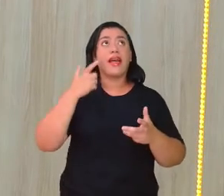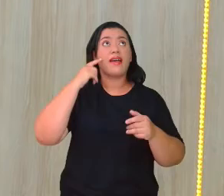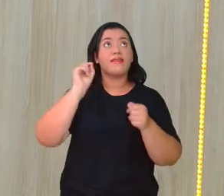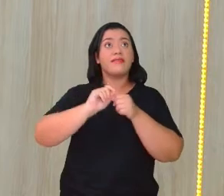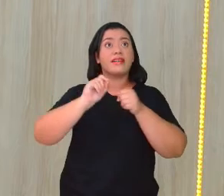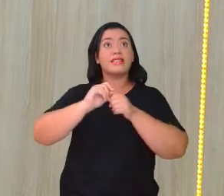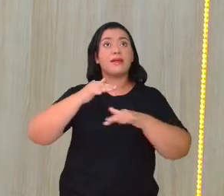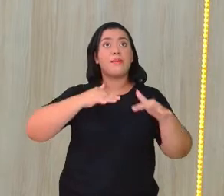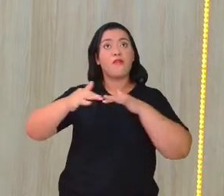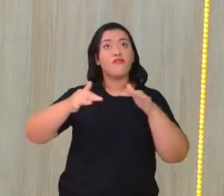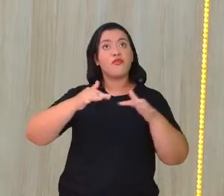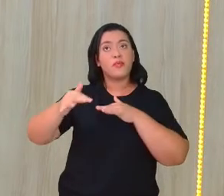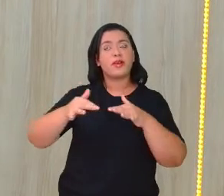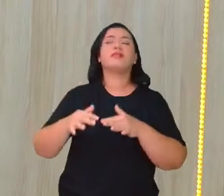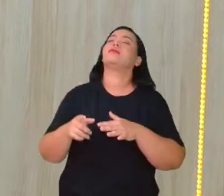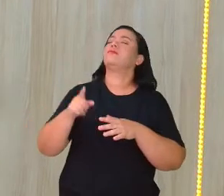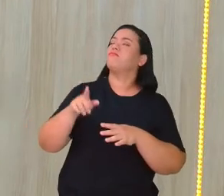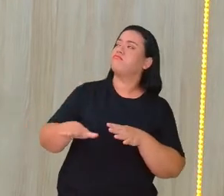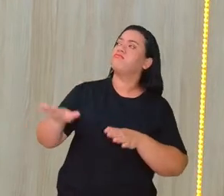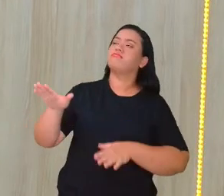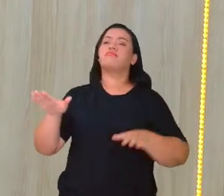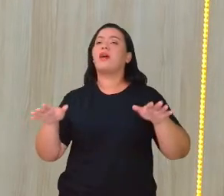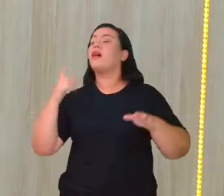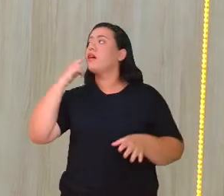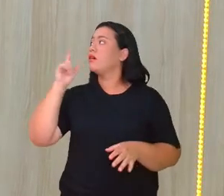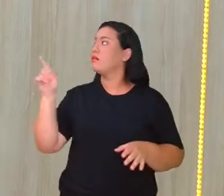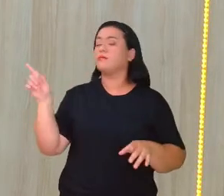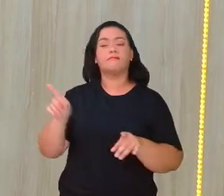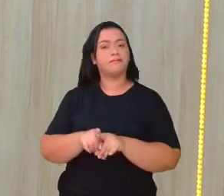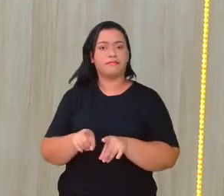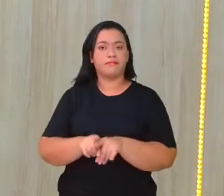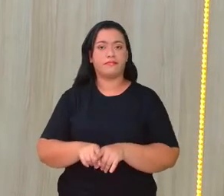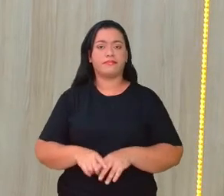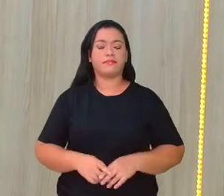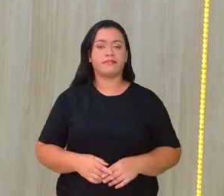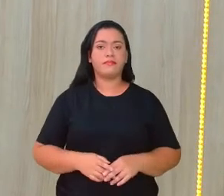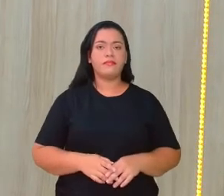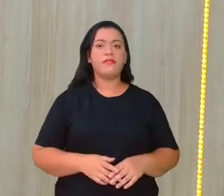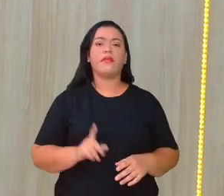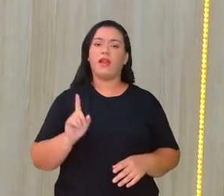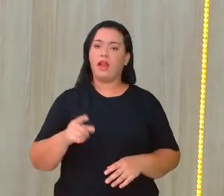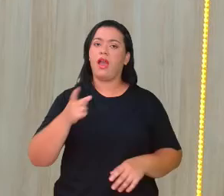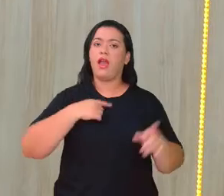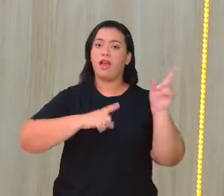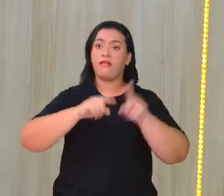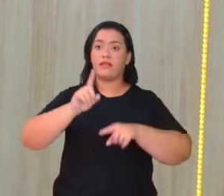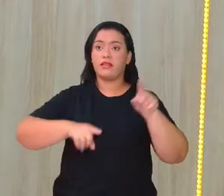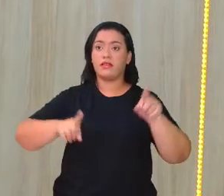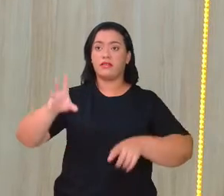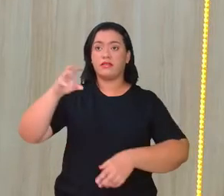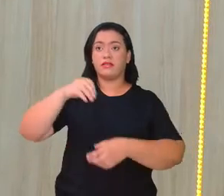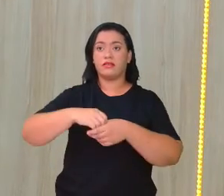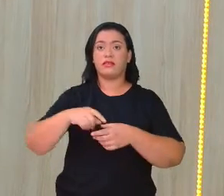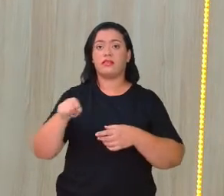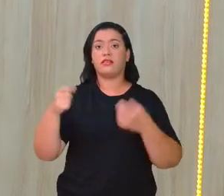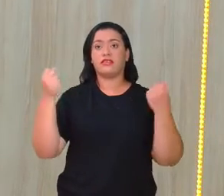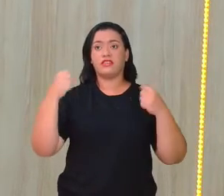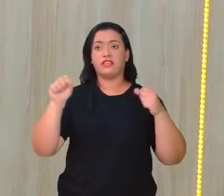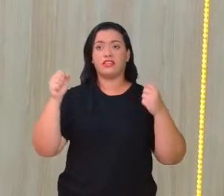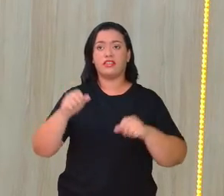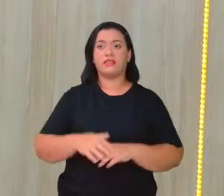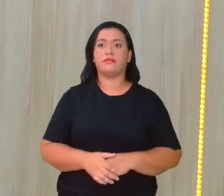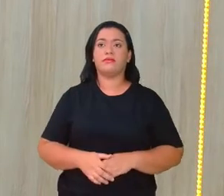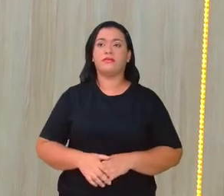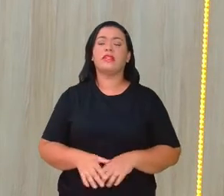para o mesmo lado, né? Ou para o lado contrário. Então a gente tem essa variação aí dentro da ginástica.